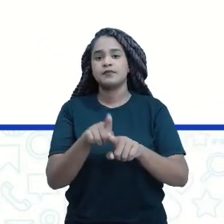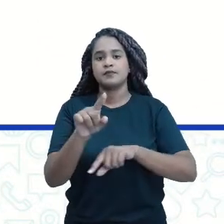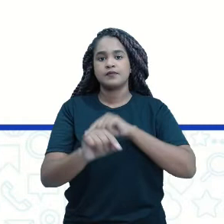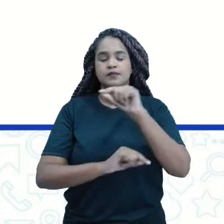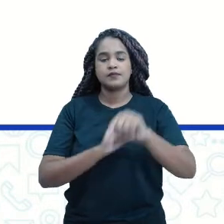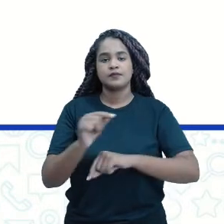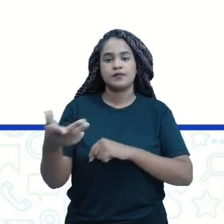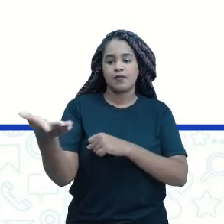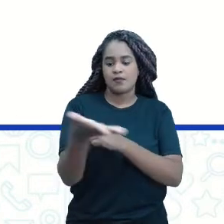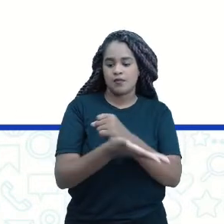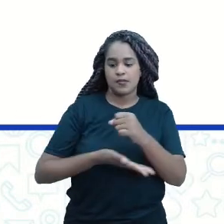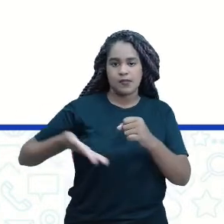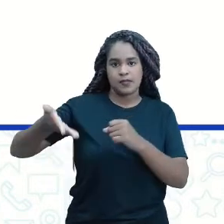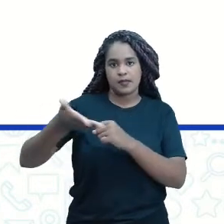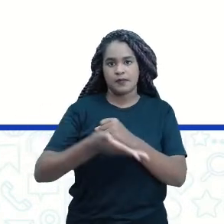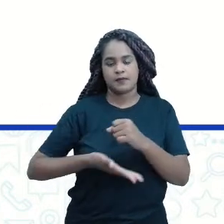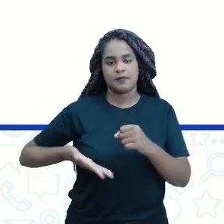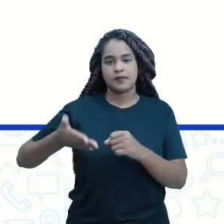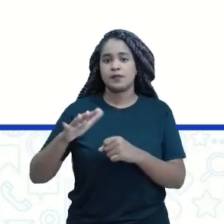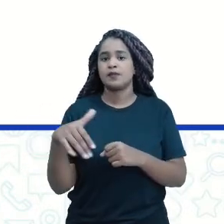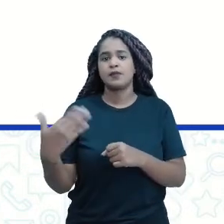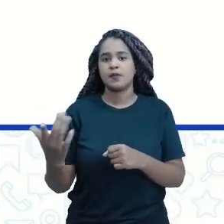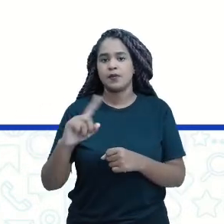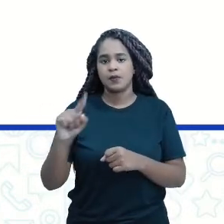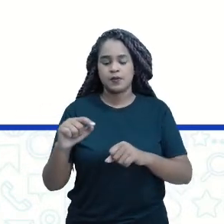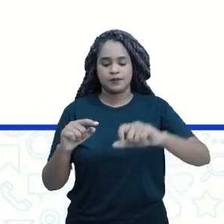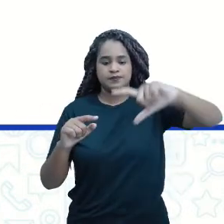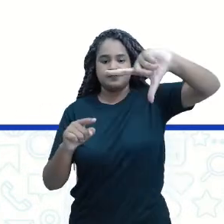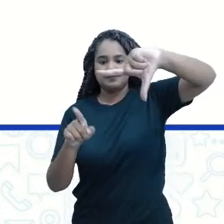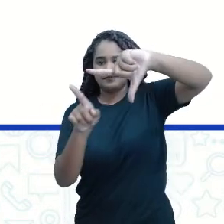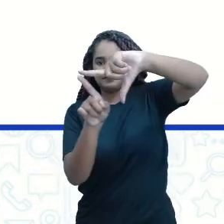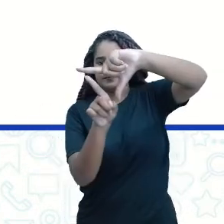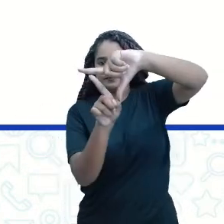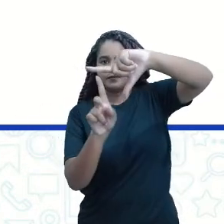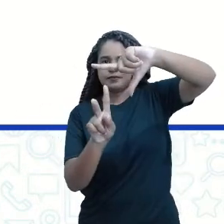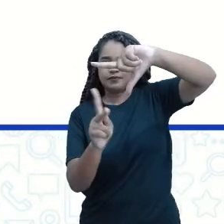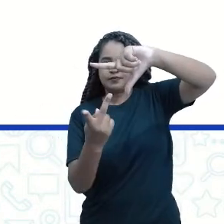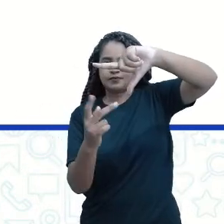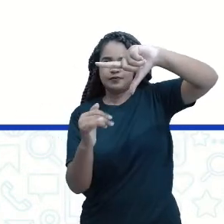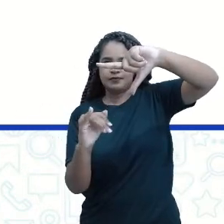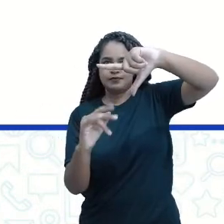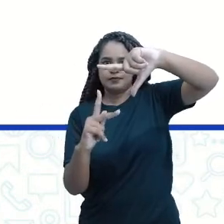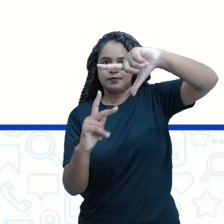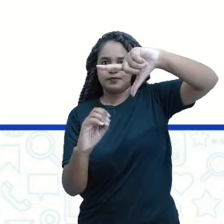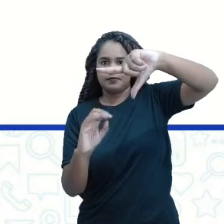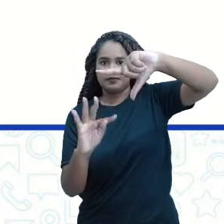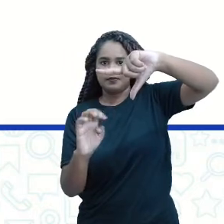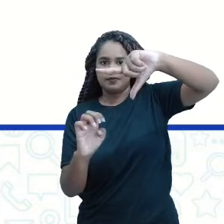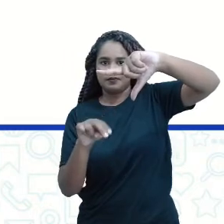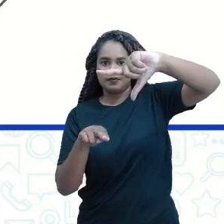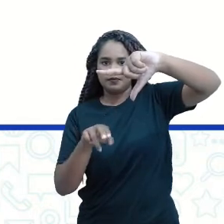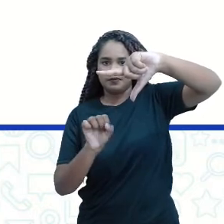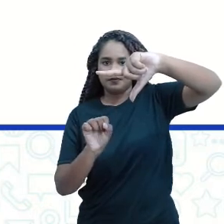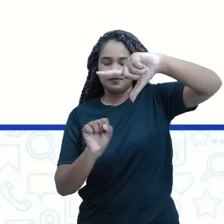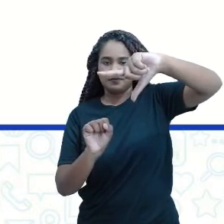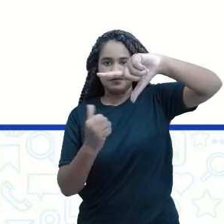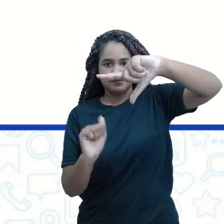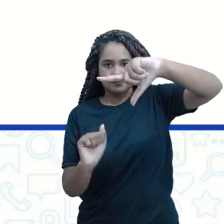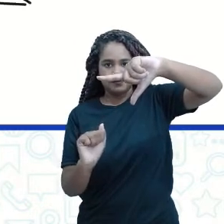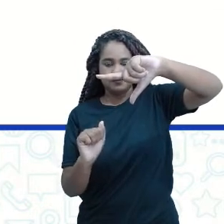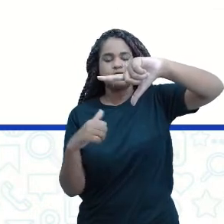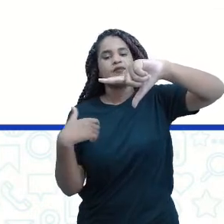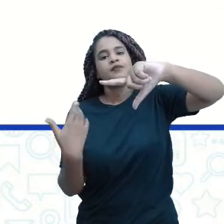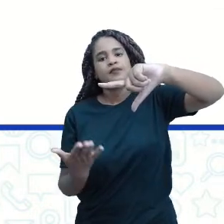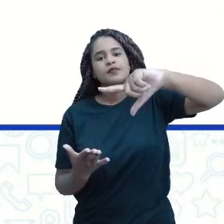sua base, né? No caso, apoiado aí na hipotenusa, né? Que é o lado oposto ao ângulo de 90 graus. Então, você já começa a